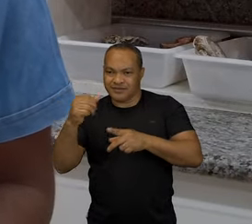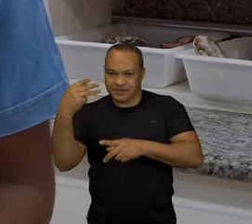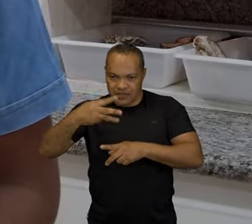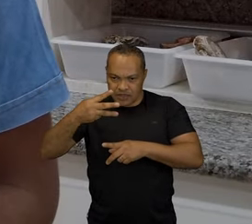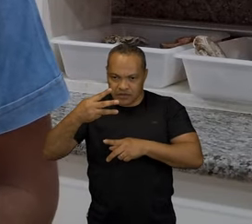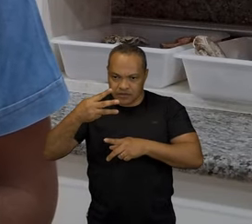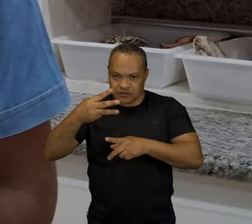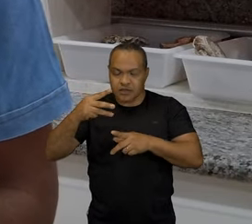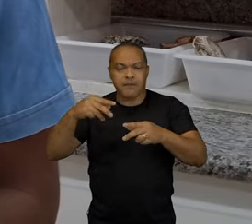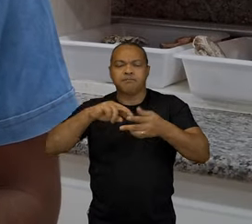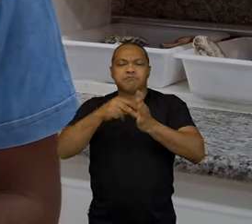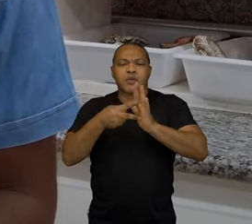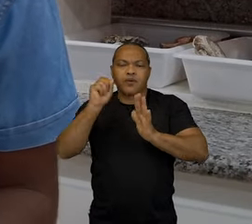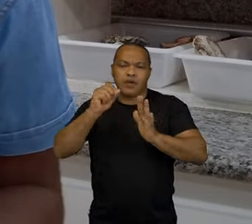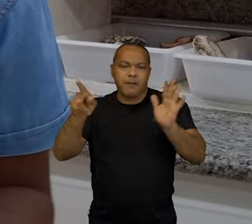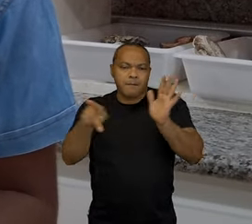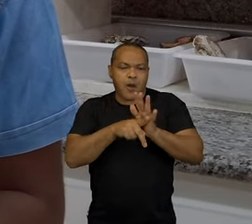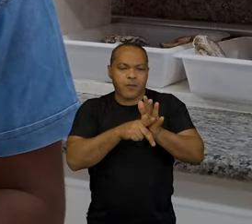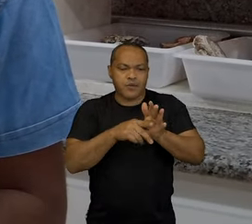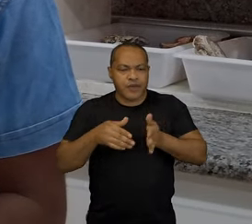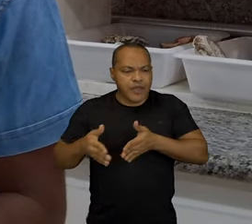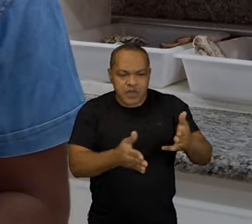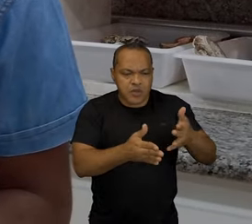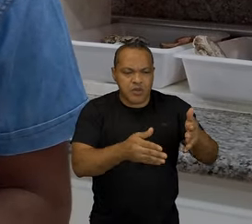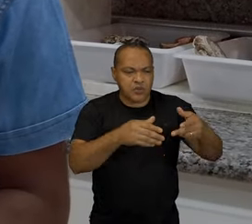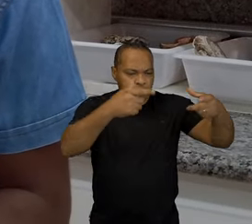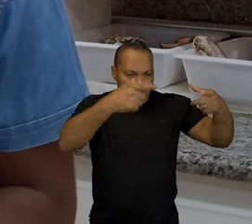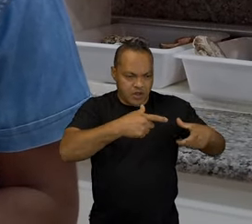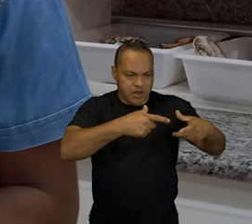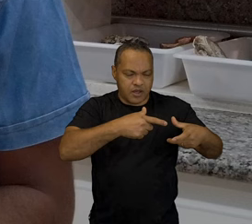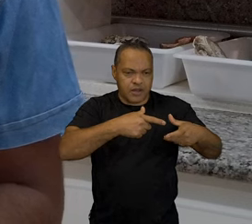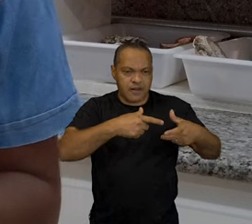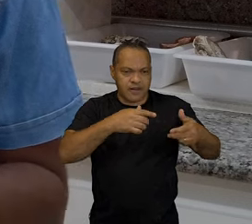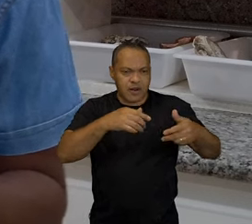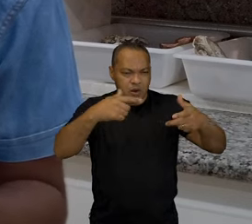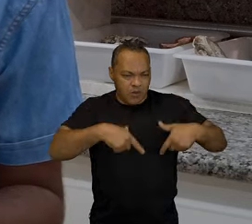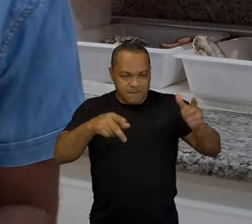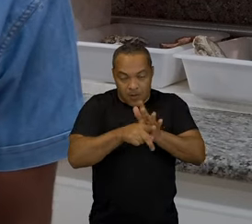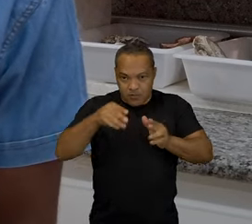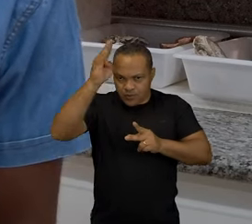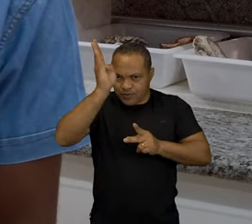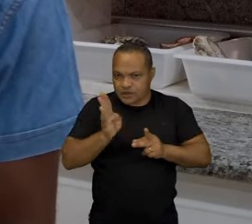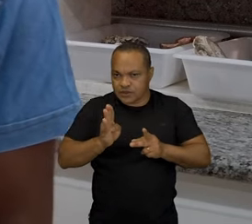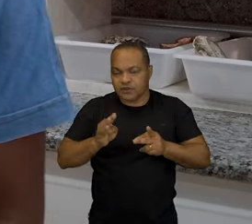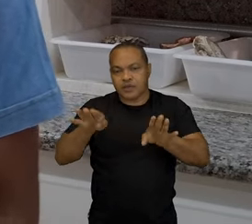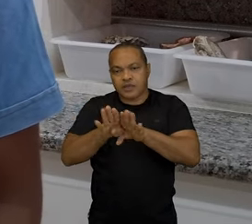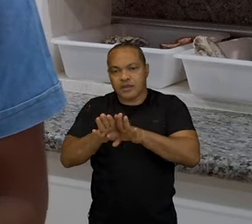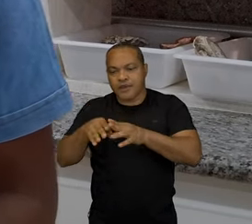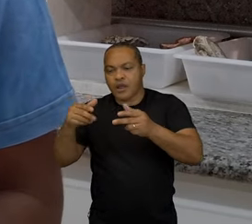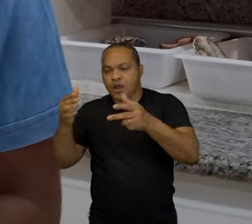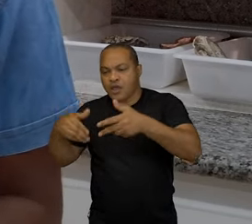verdade é uma unidade hidrográfica, né, com rios localizados aqui na margem brasileira e na